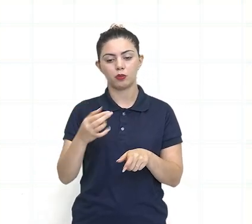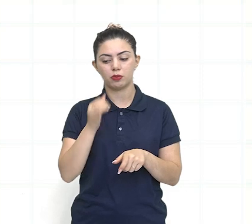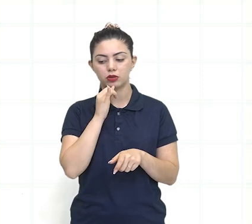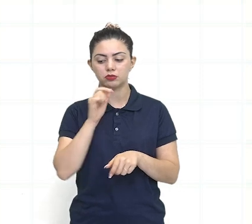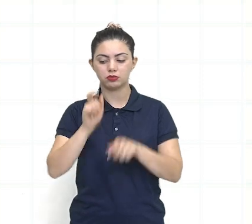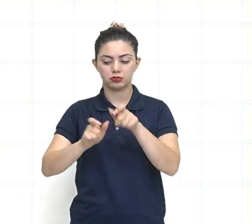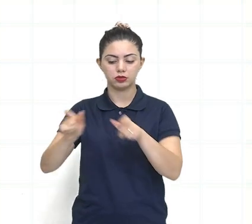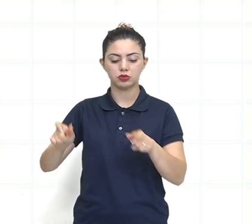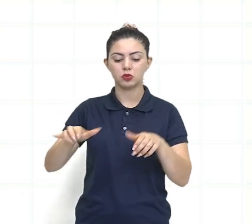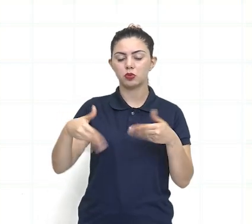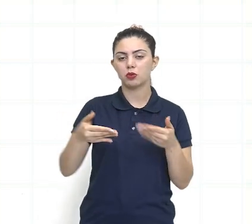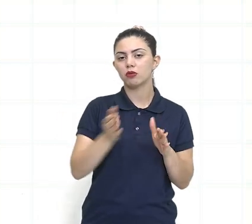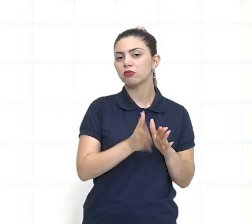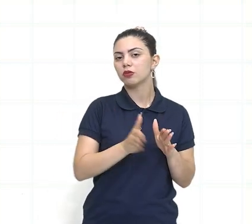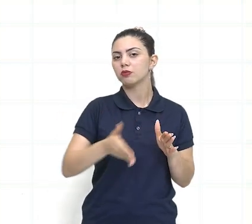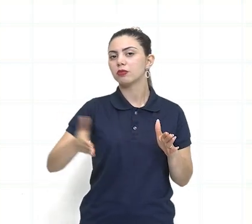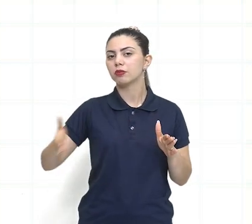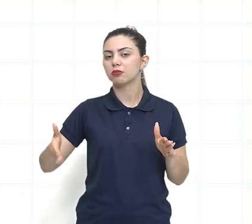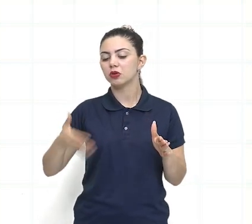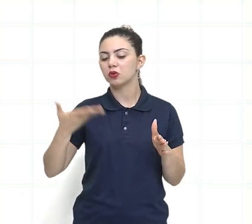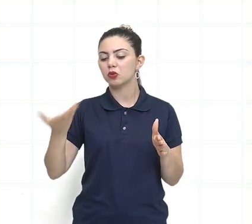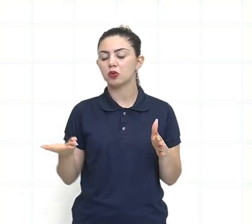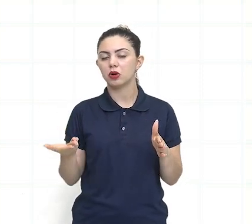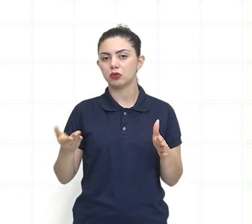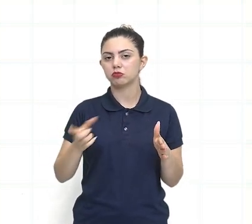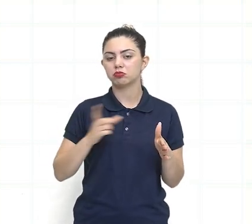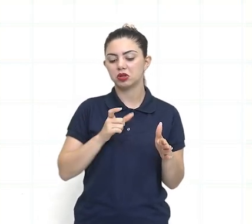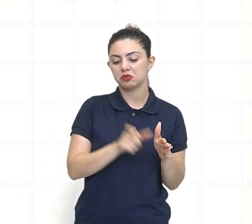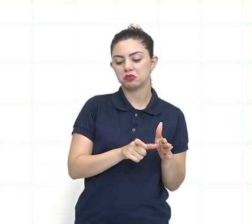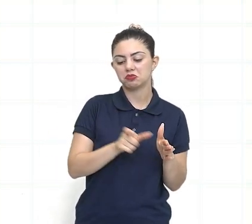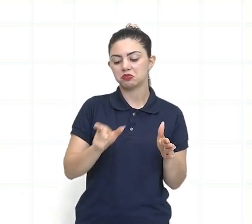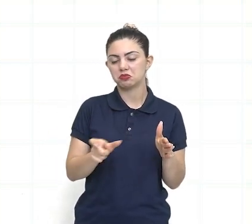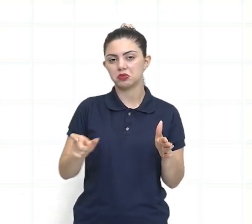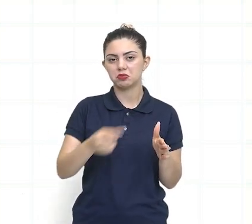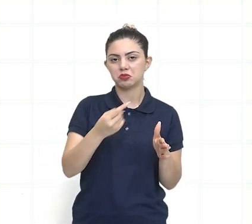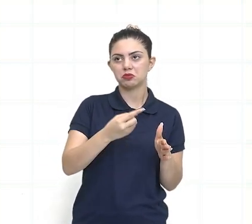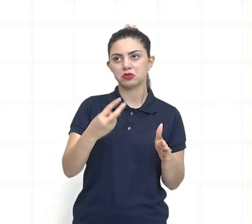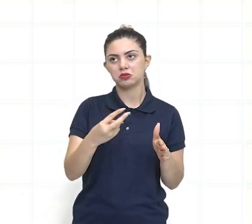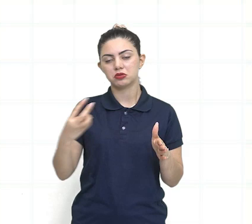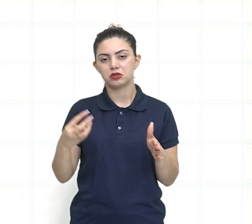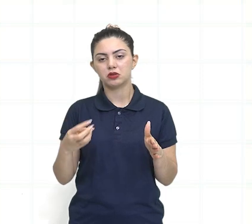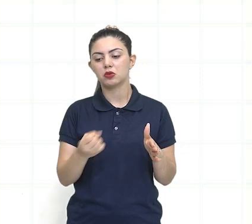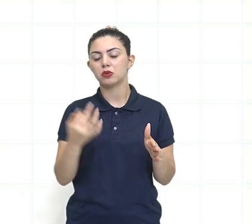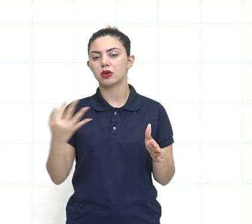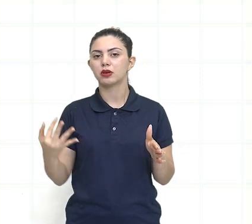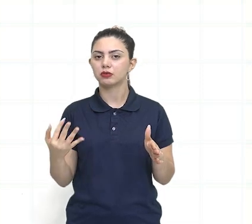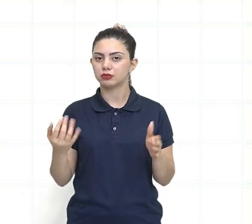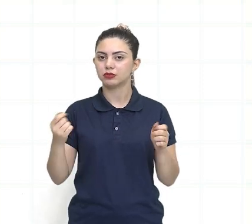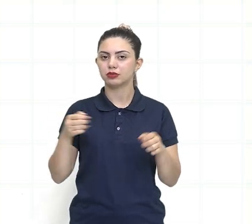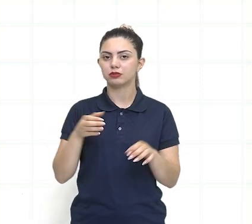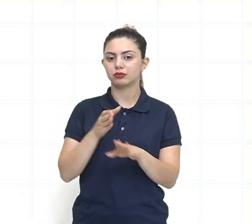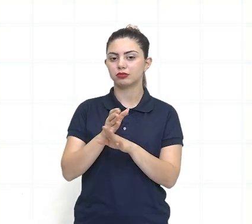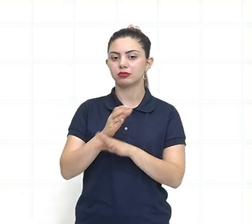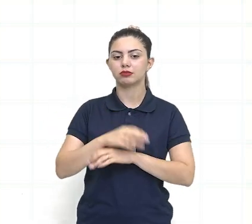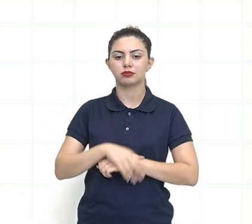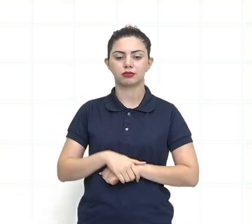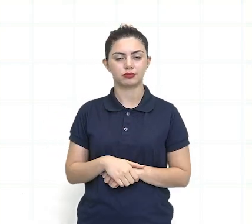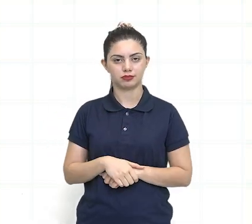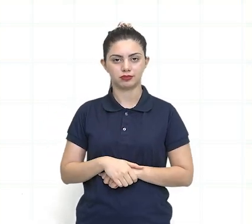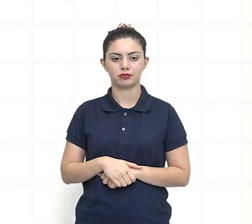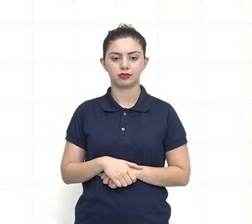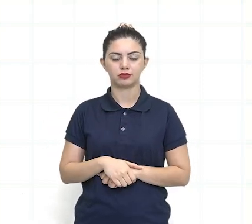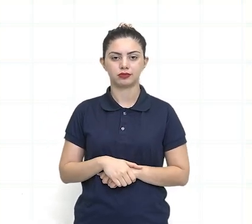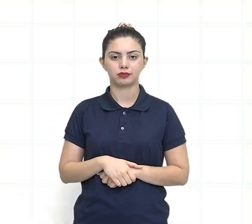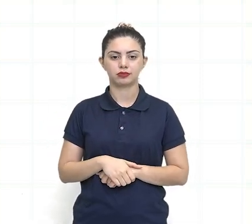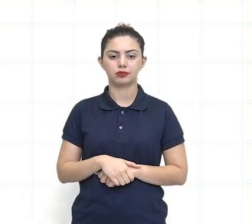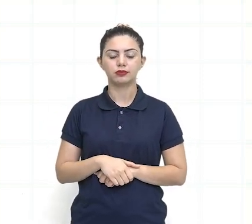que esses seres, esses substantivos, estão exercendo na sequência, que eles ocupam na sequência de descrição,